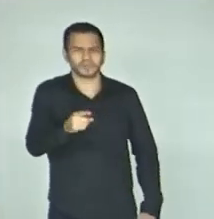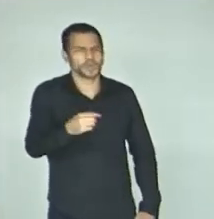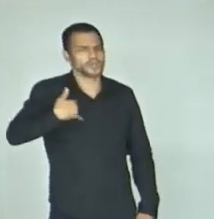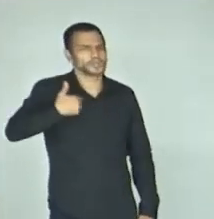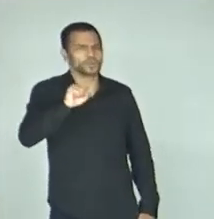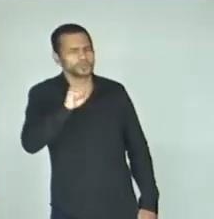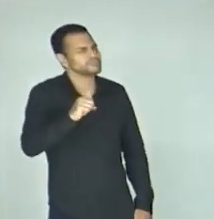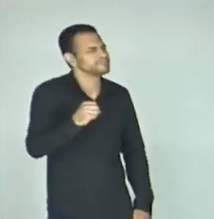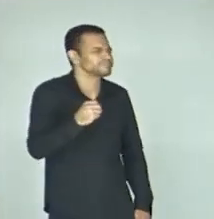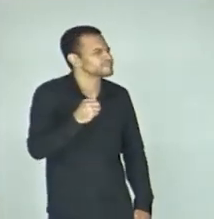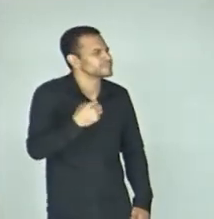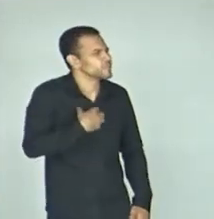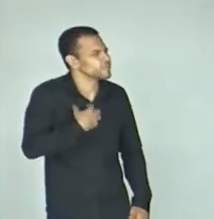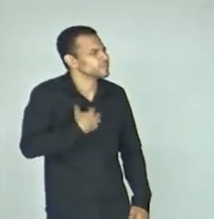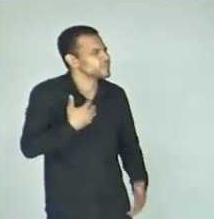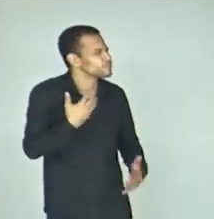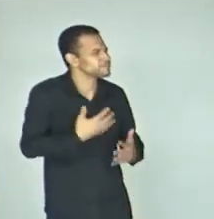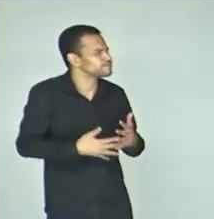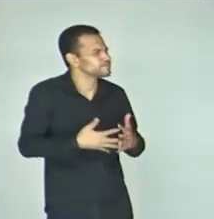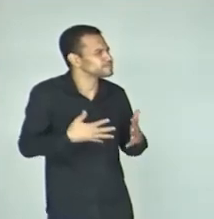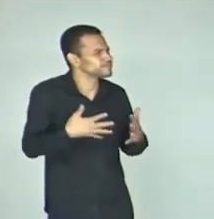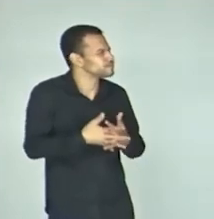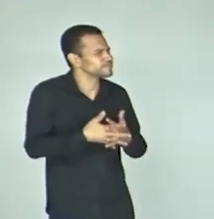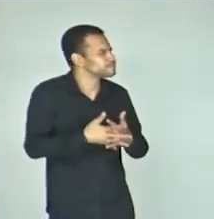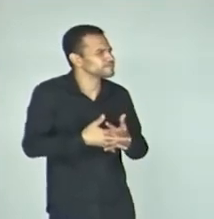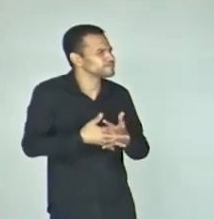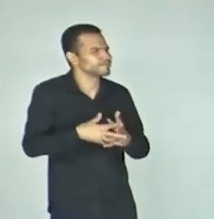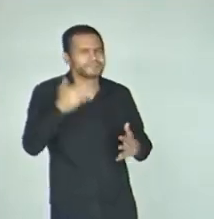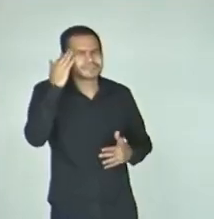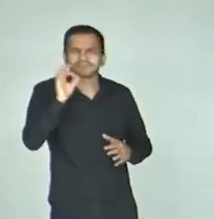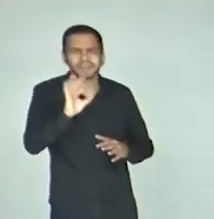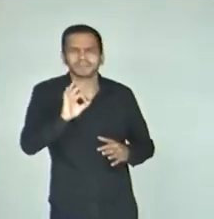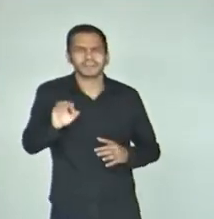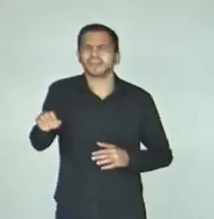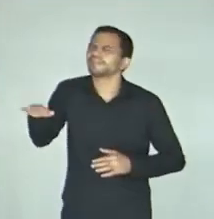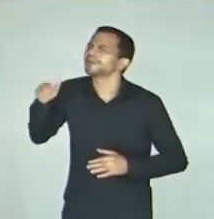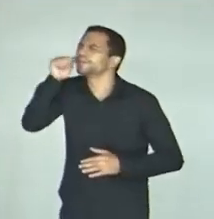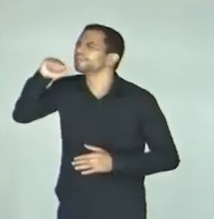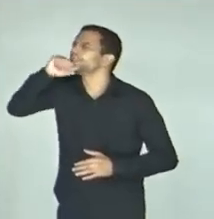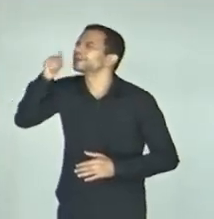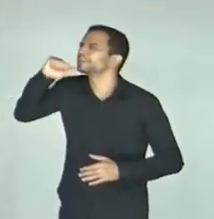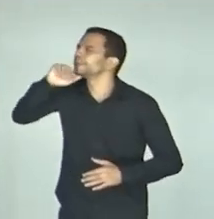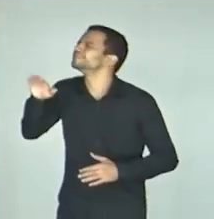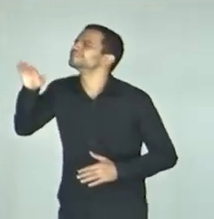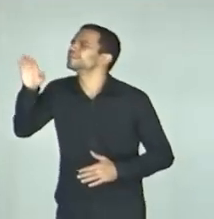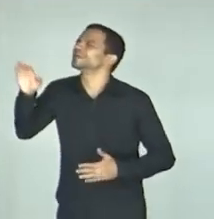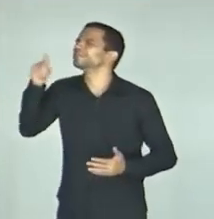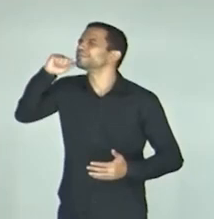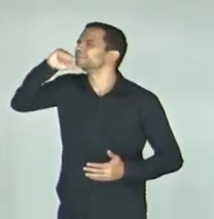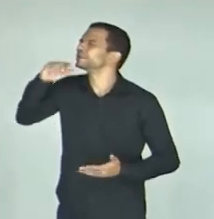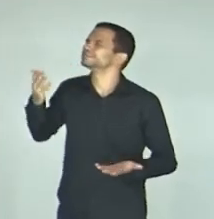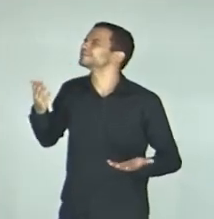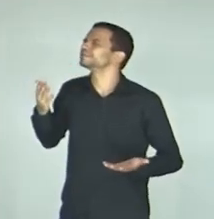da mãe começou a ficar confuso e lá para Santa e começou a puxar a saia da mãe e a mãe fala menino que que foi mãe